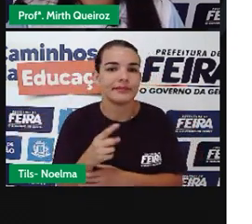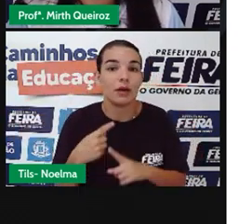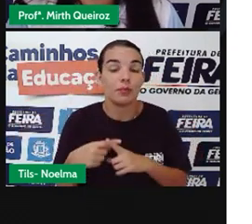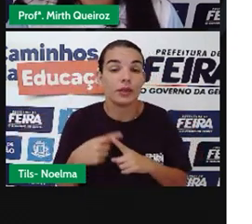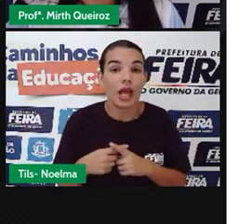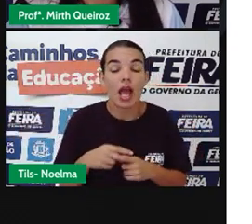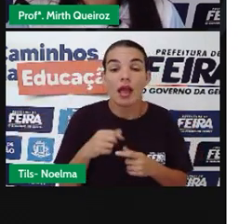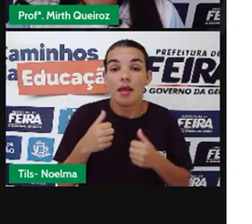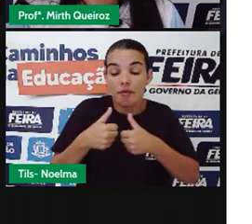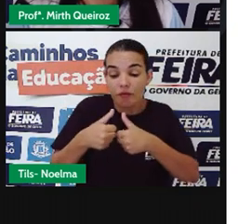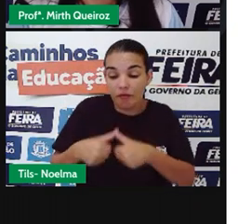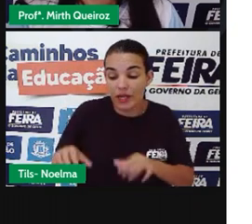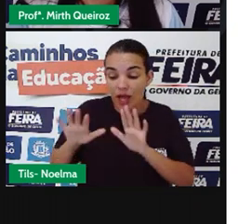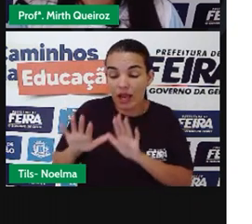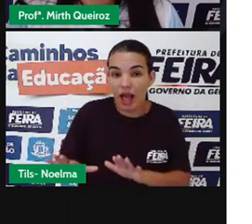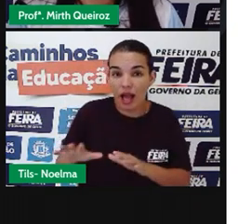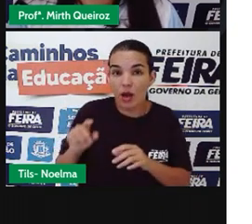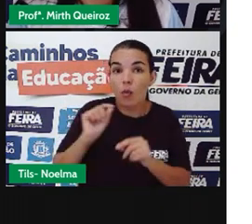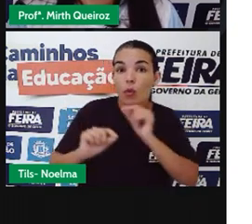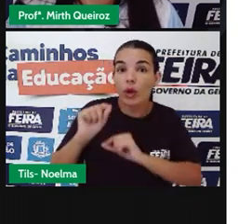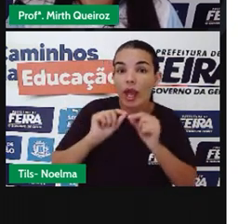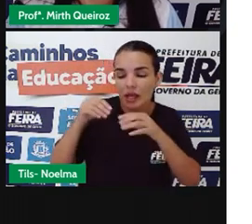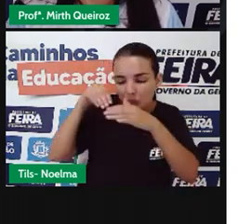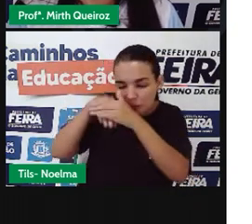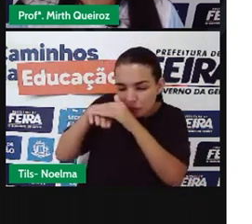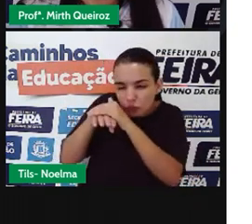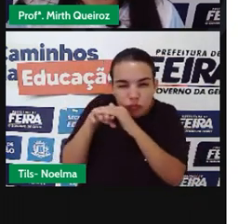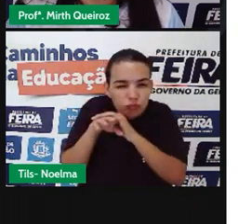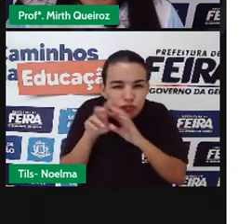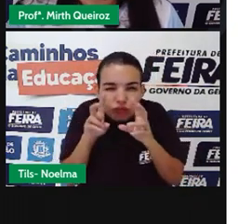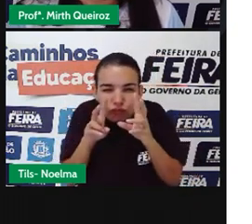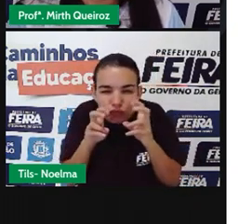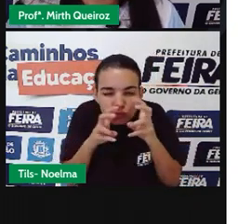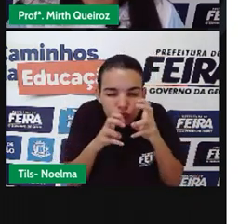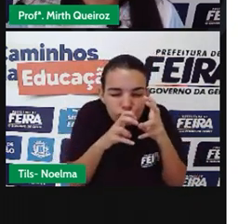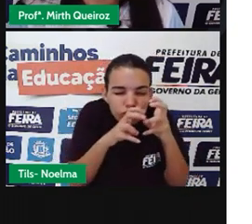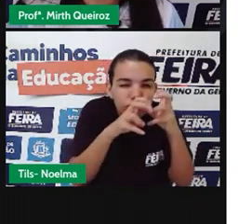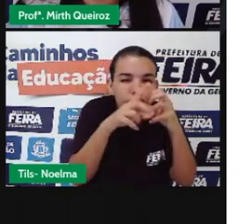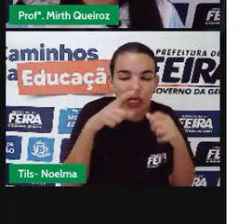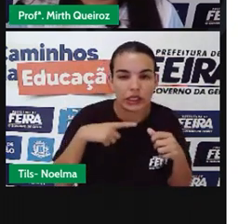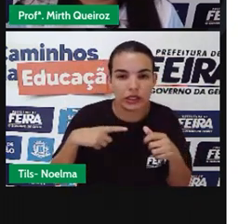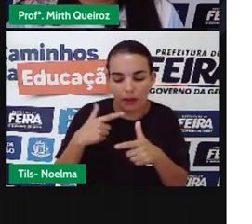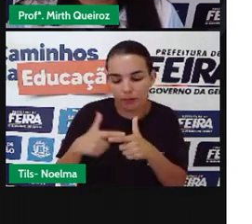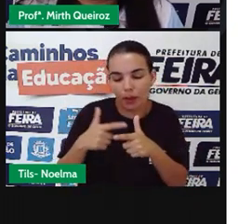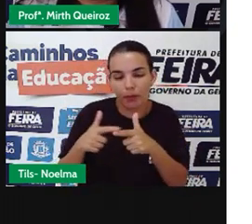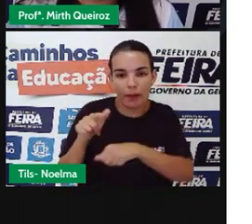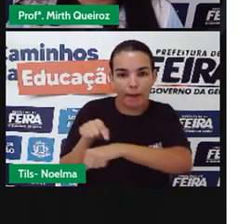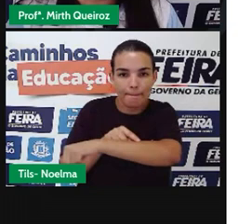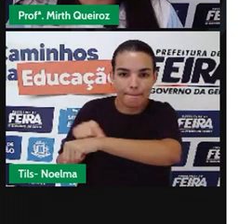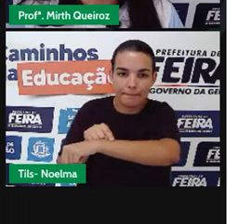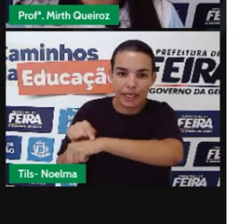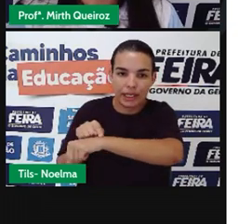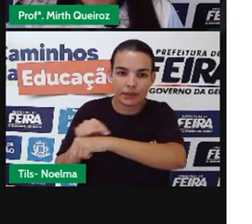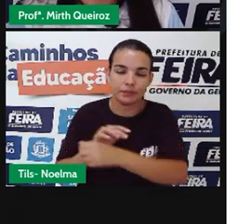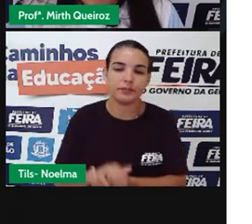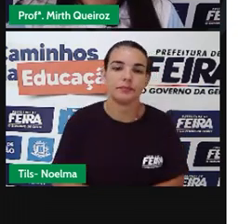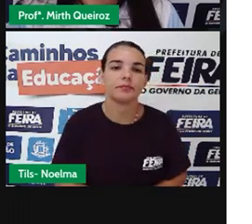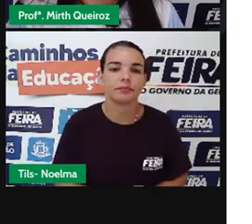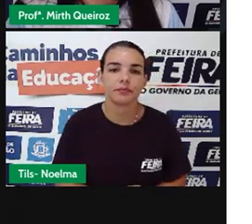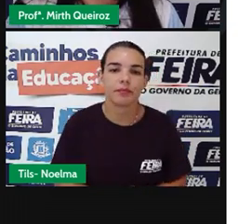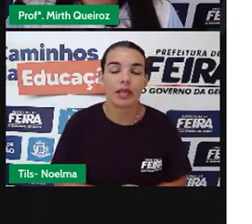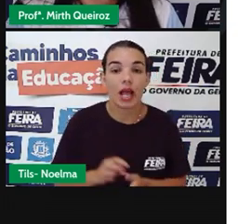unidade pode estar essas acumulando uso e bactérias pode gerar aí problemas de pé né